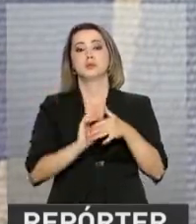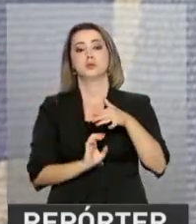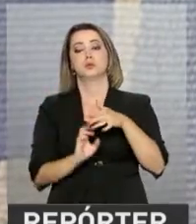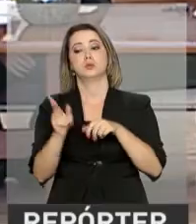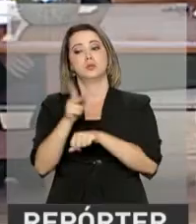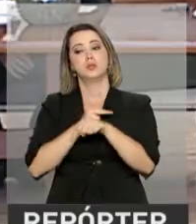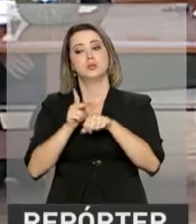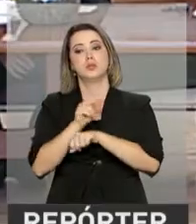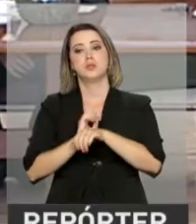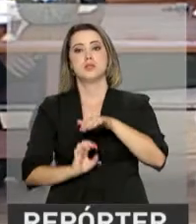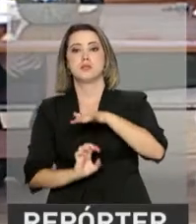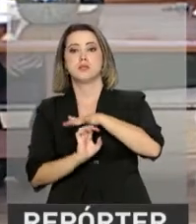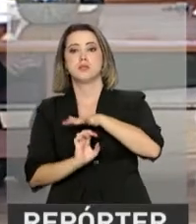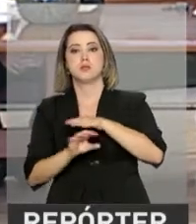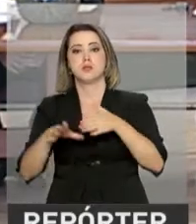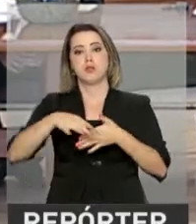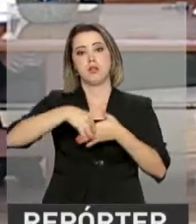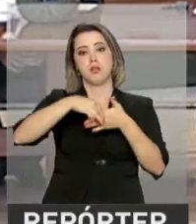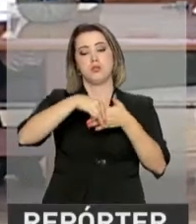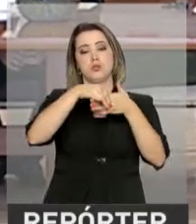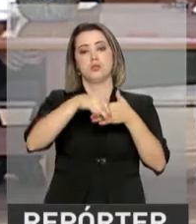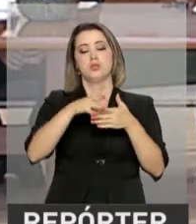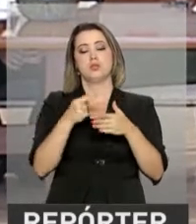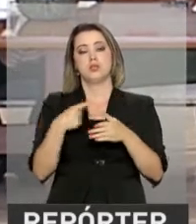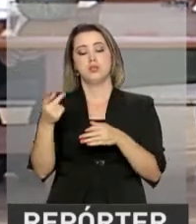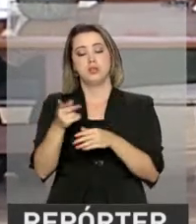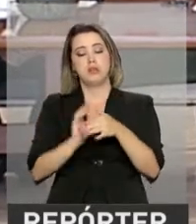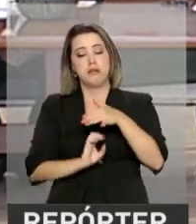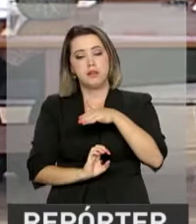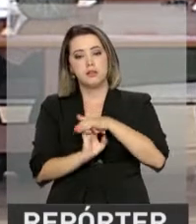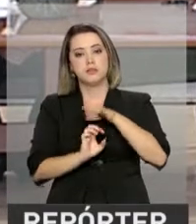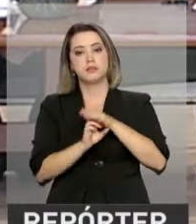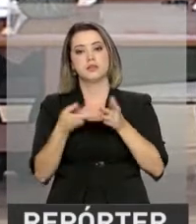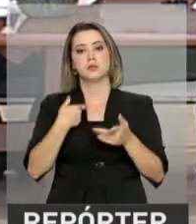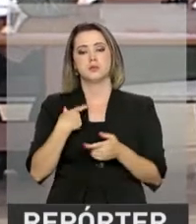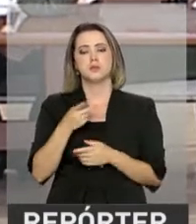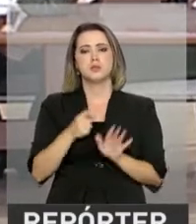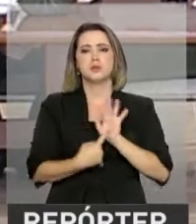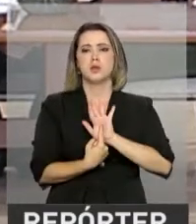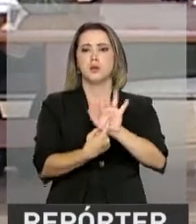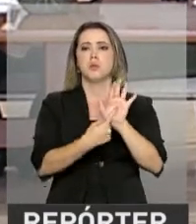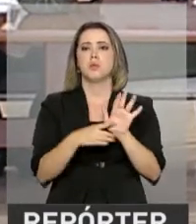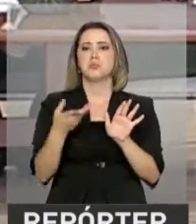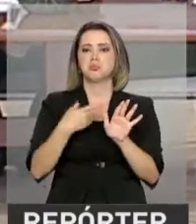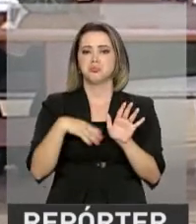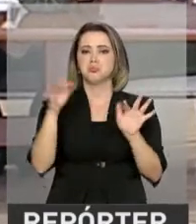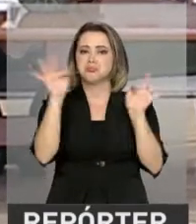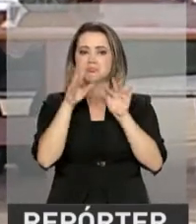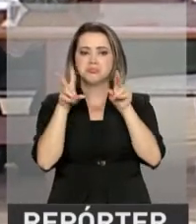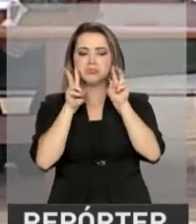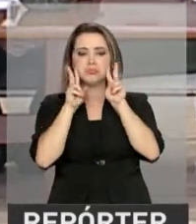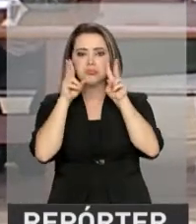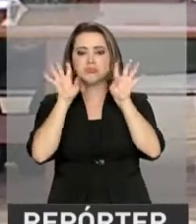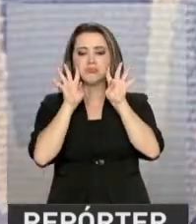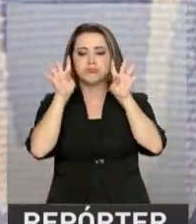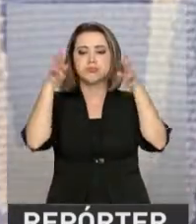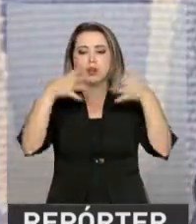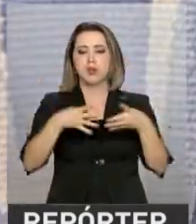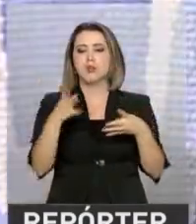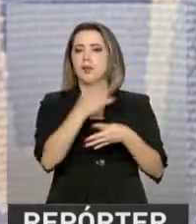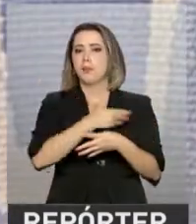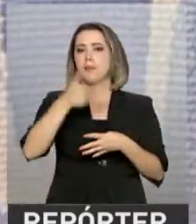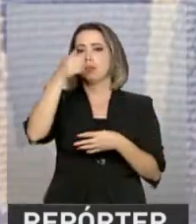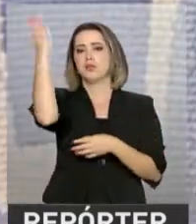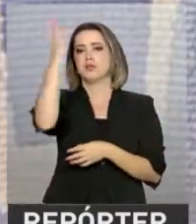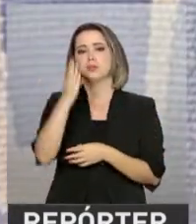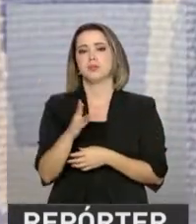também são paulo estreitou a relação entre o governo e mostrou entusiasmo dos investidores suecos diante da melhora na economia brasileira tudo